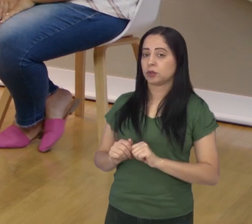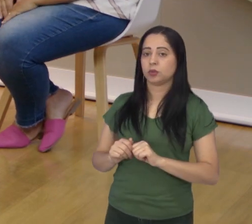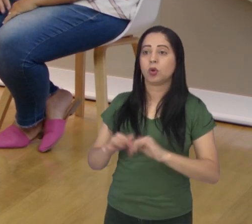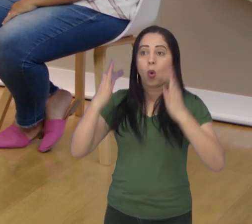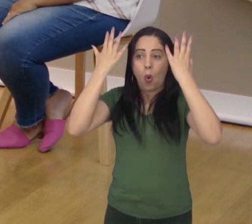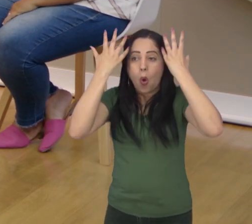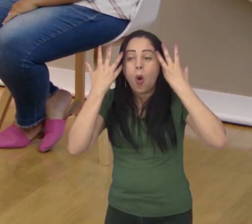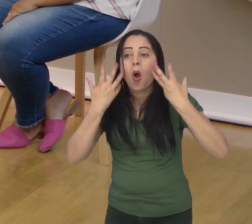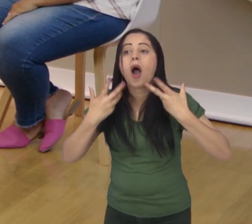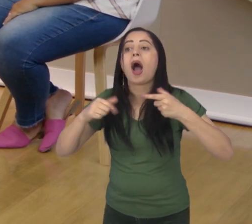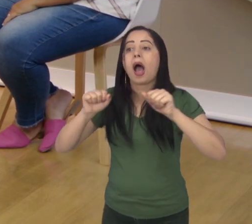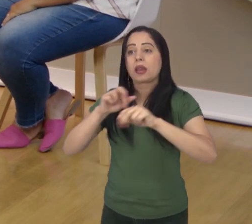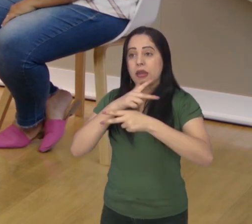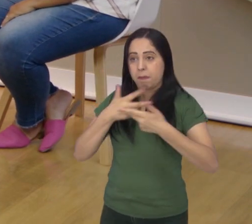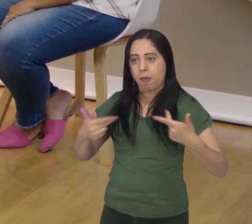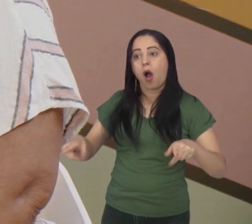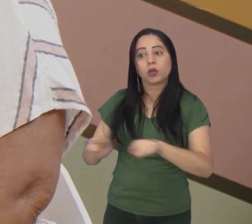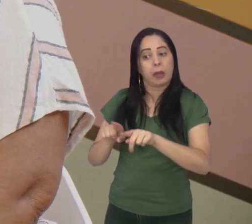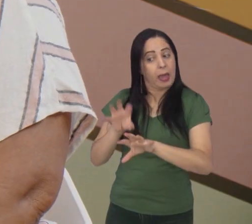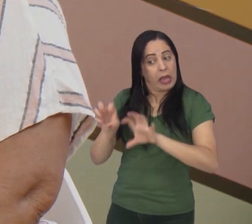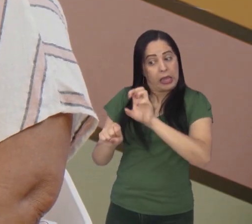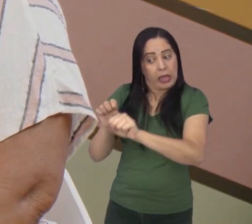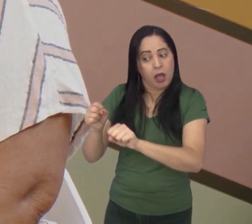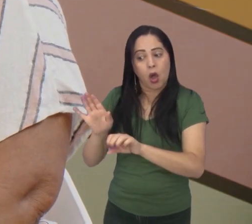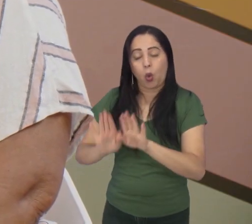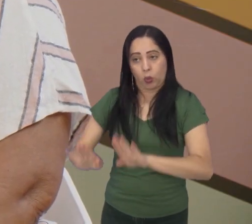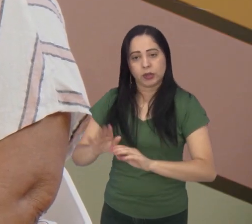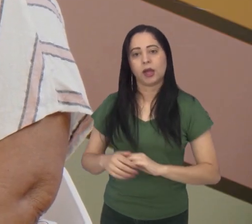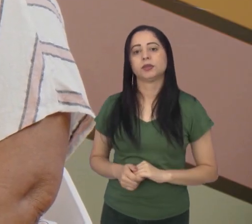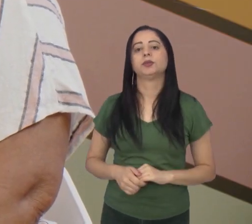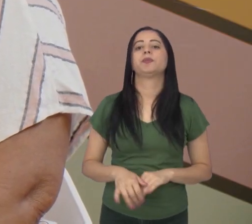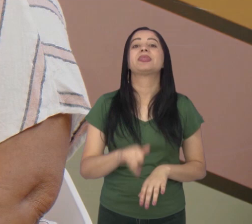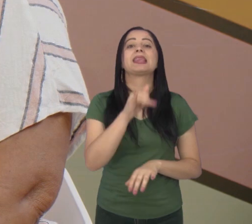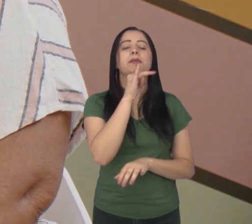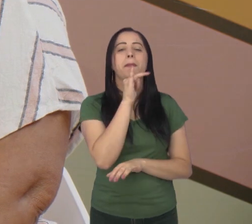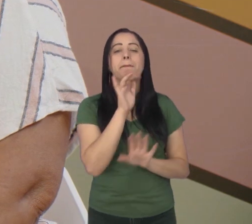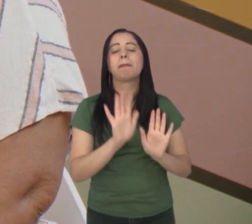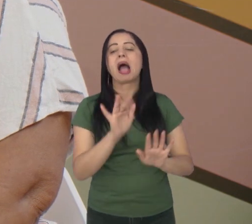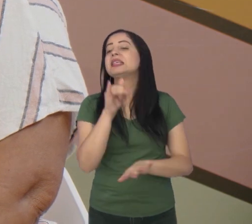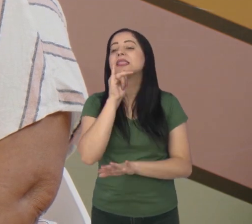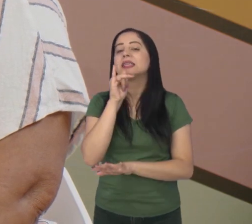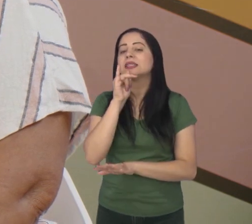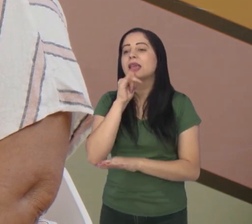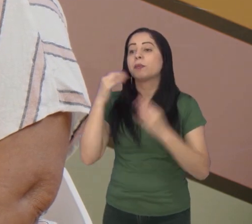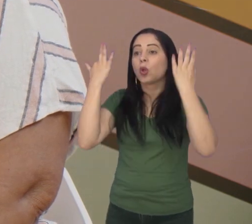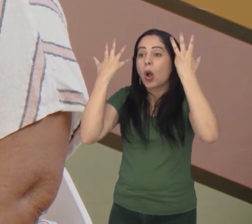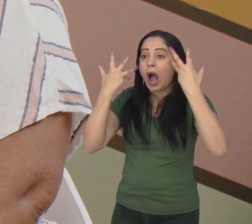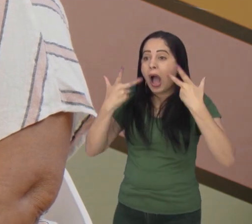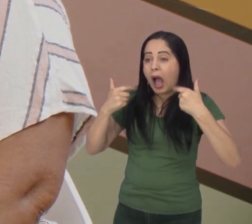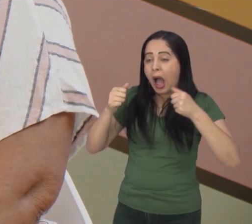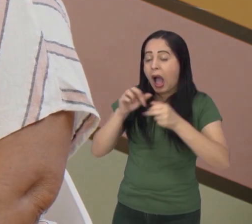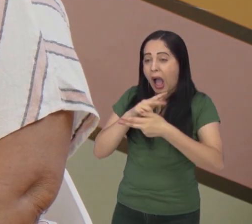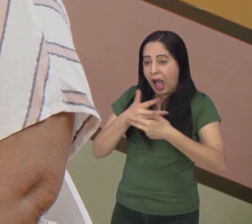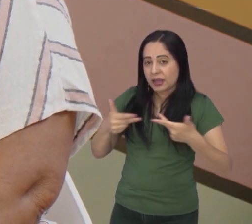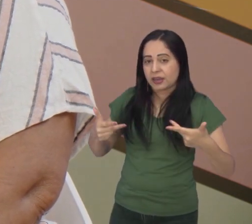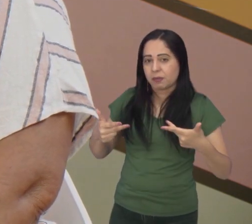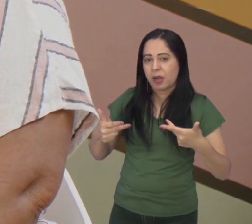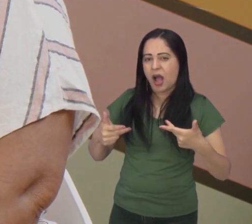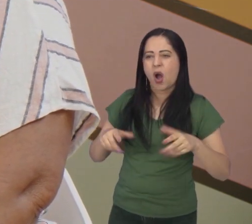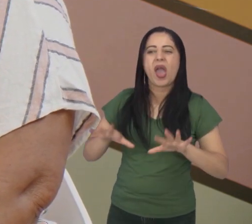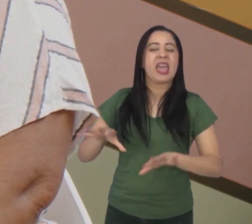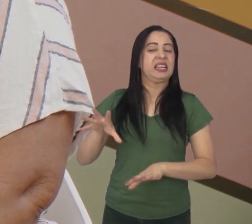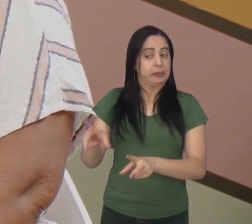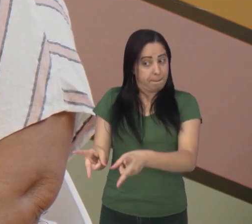eles, assim, normalmente, né? Eu até costumo falar bastante sobre isso, porque os animais, eles têm um